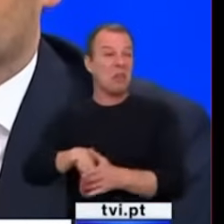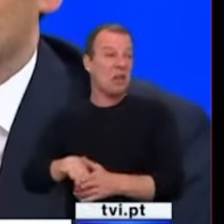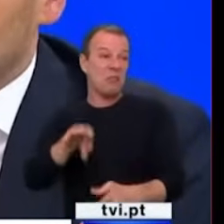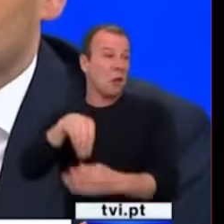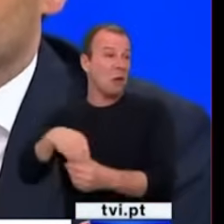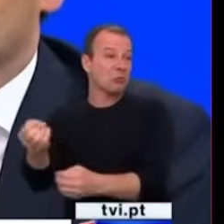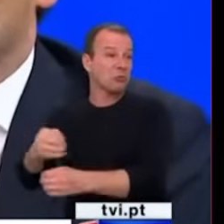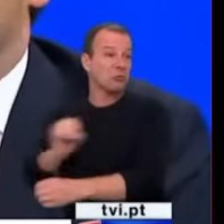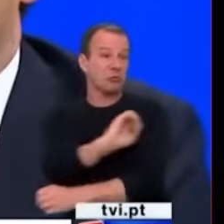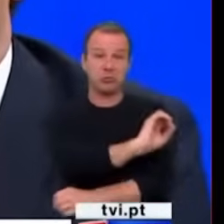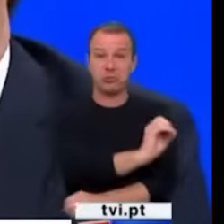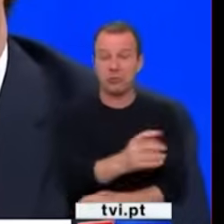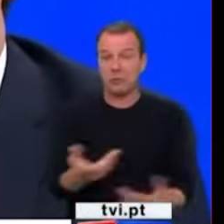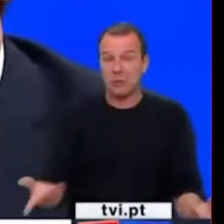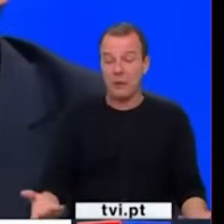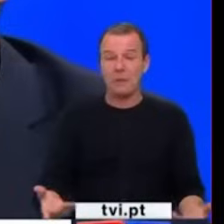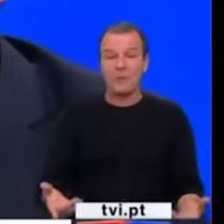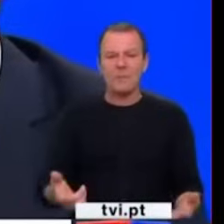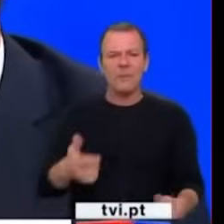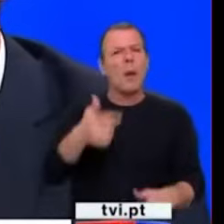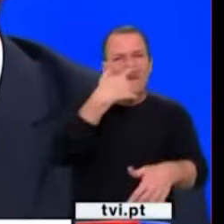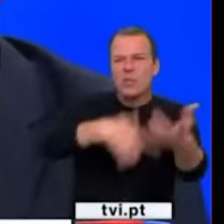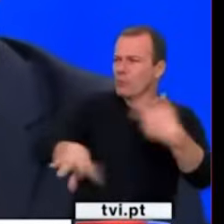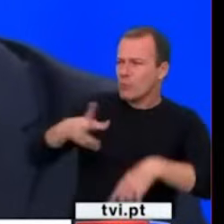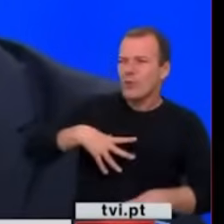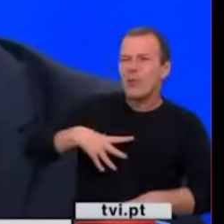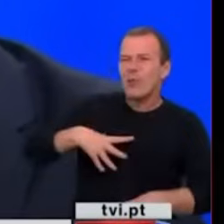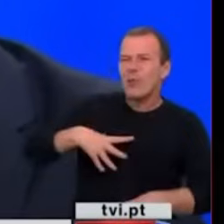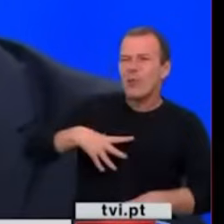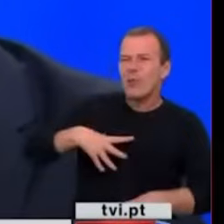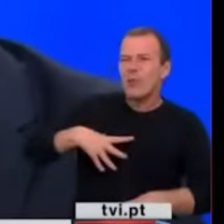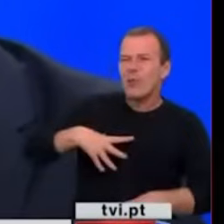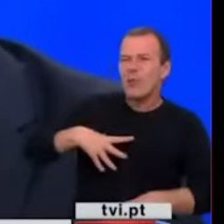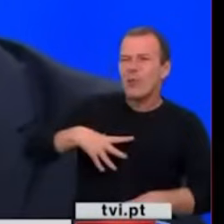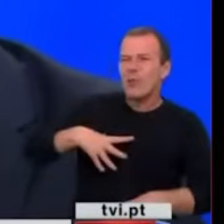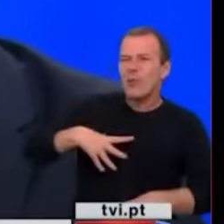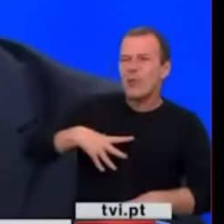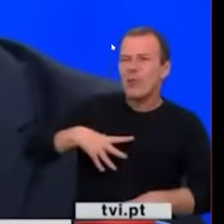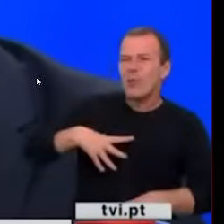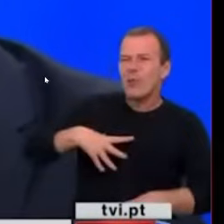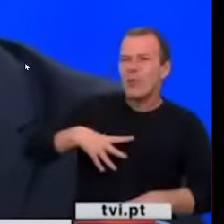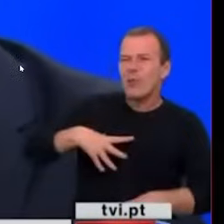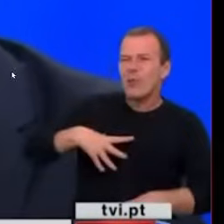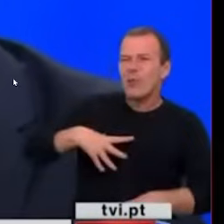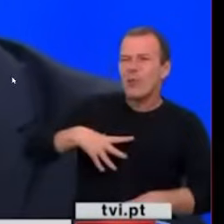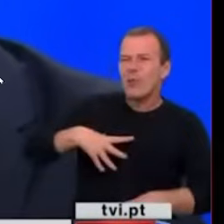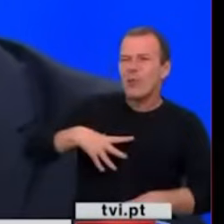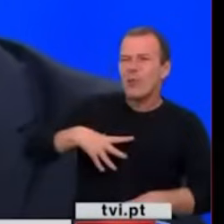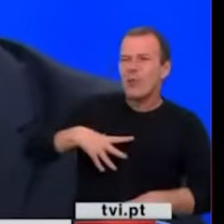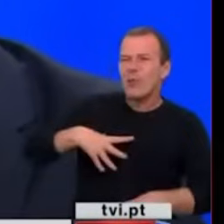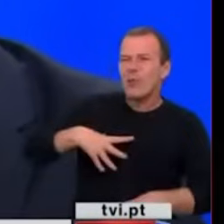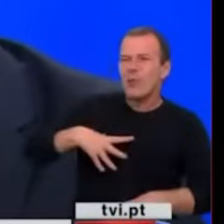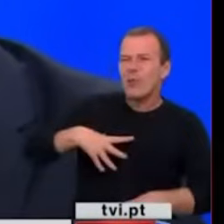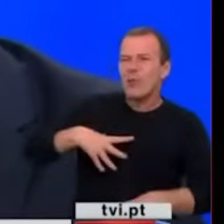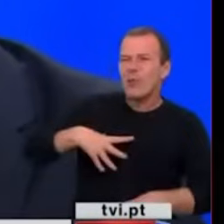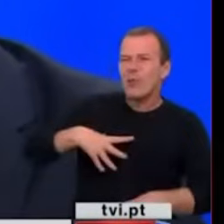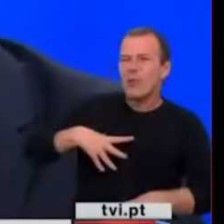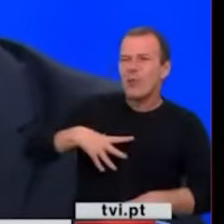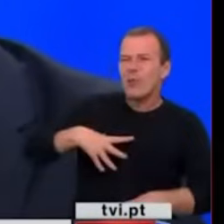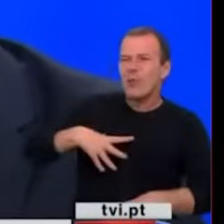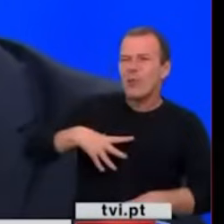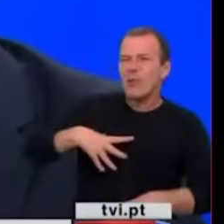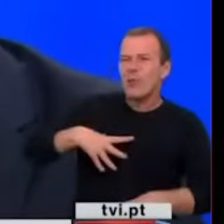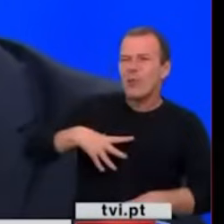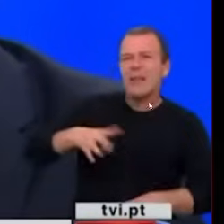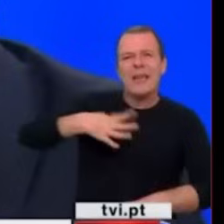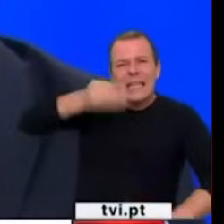interlocutor o povo português Santos minha preocup Mas ó aó coiso também não respondeu ao Montenegro também não respondeu